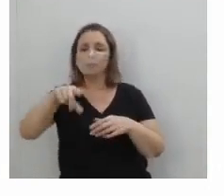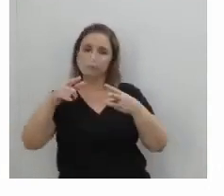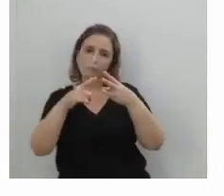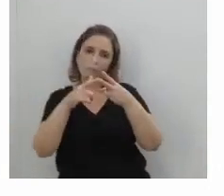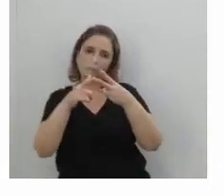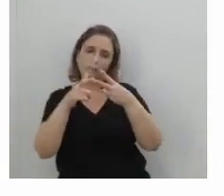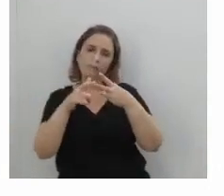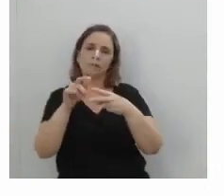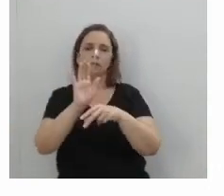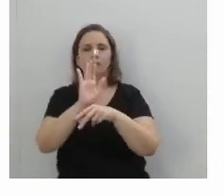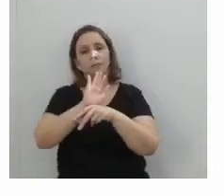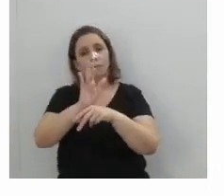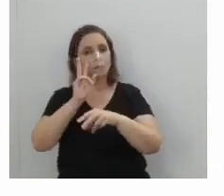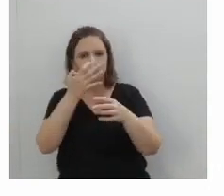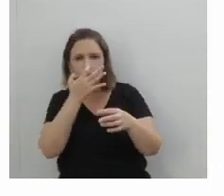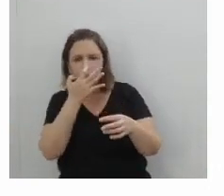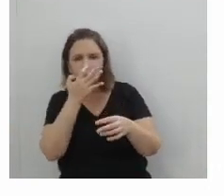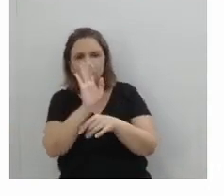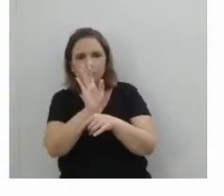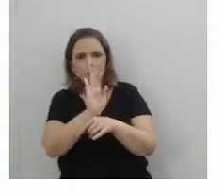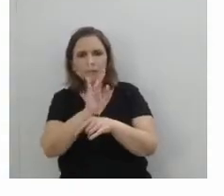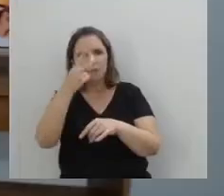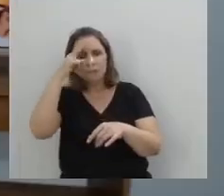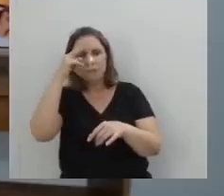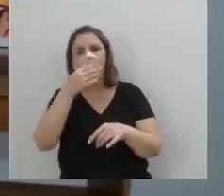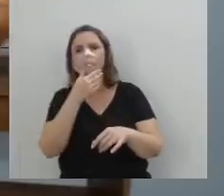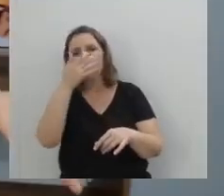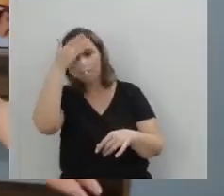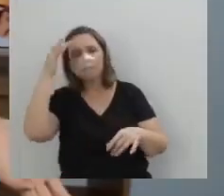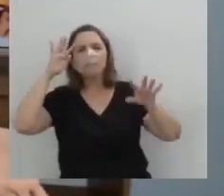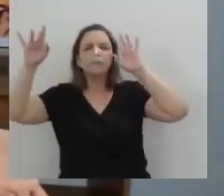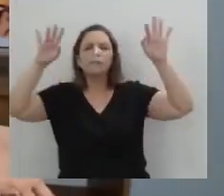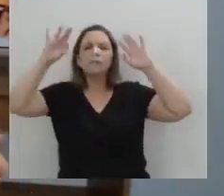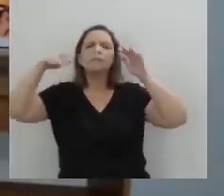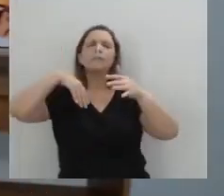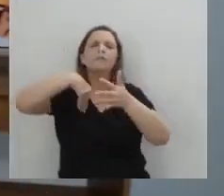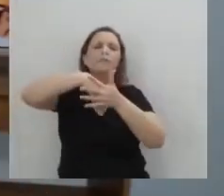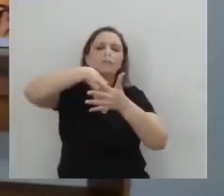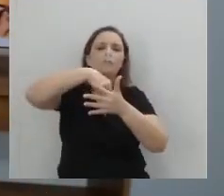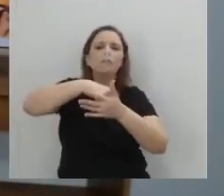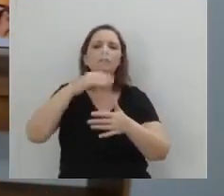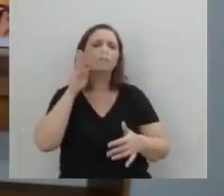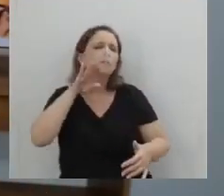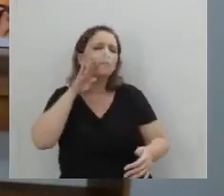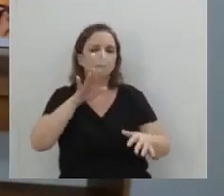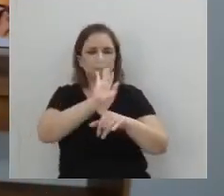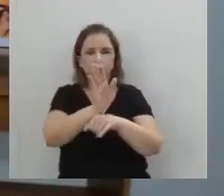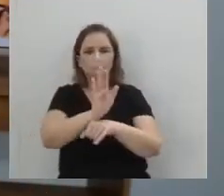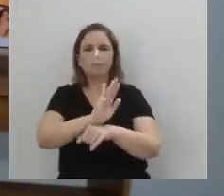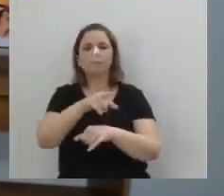filme, Gol, O Sonho Impossível, que conta a história de um rapaz que tinha um sonho de ser jogador de futebol. É bem bacana esse vídeo,